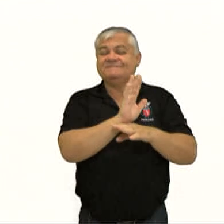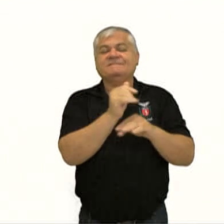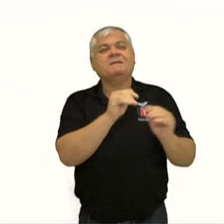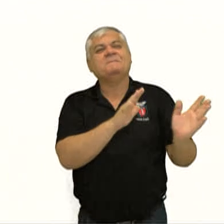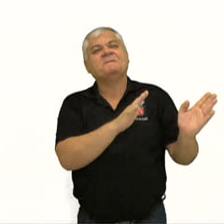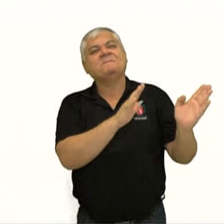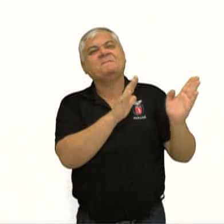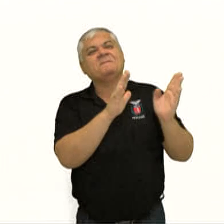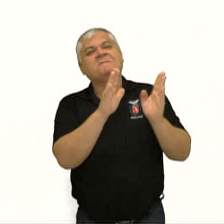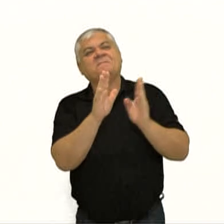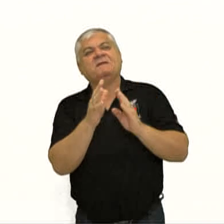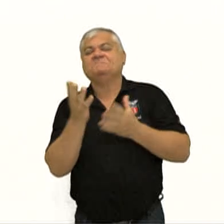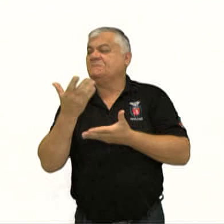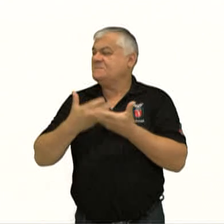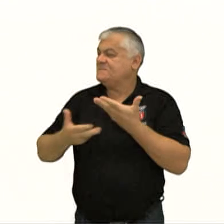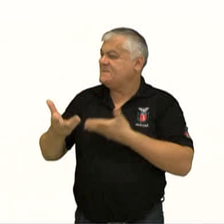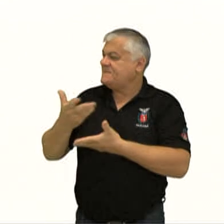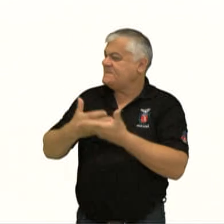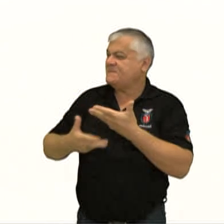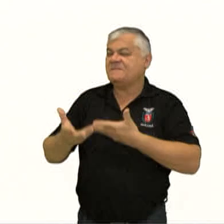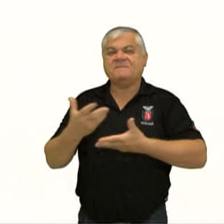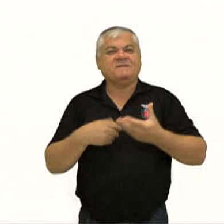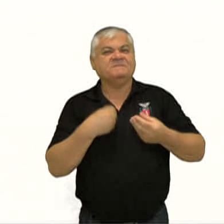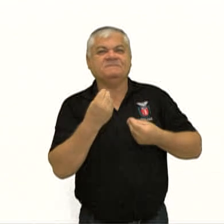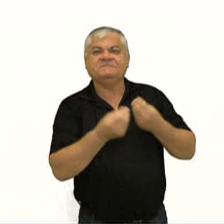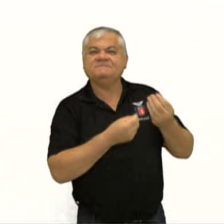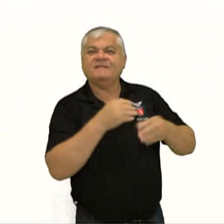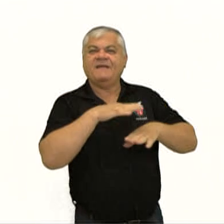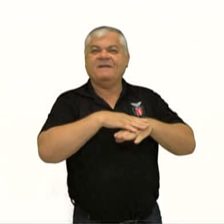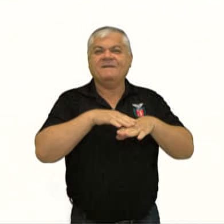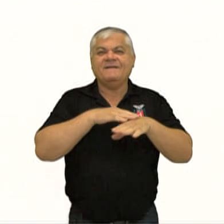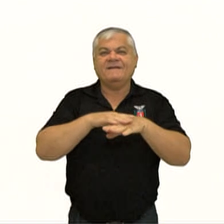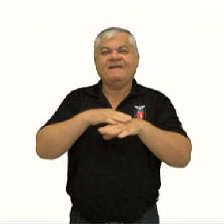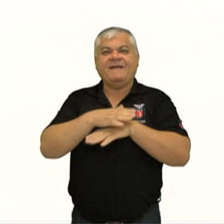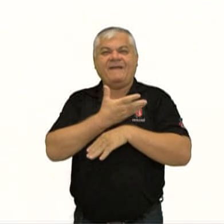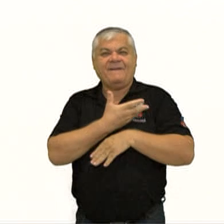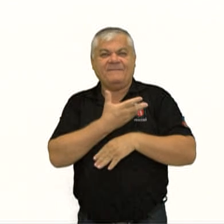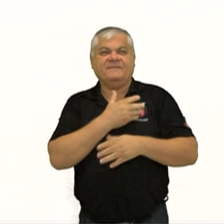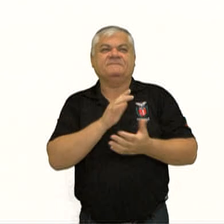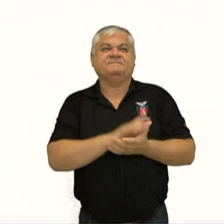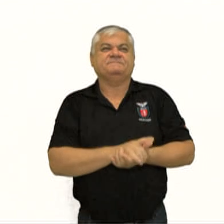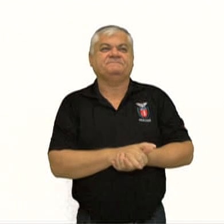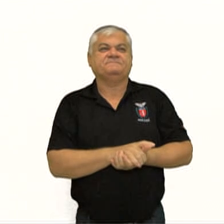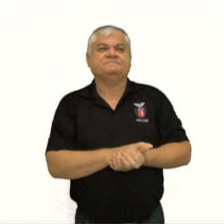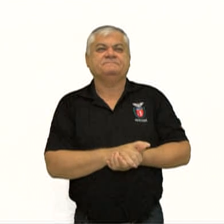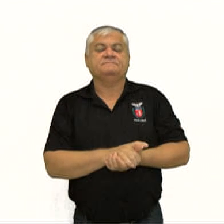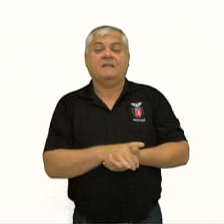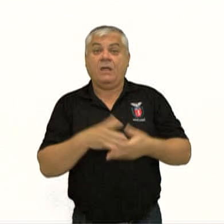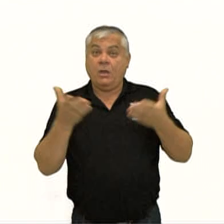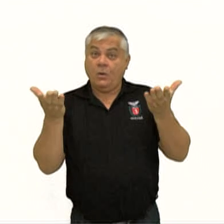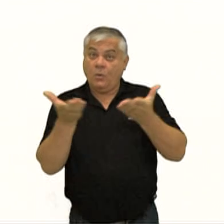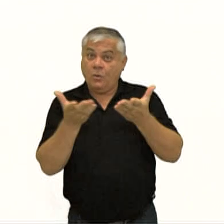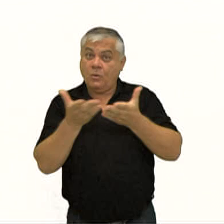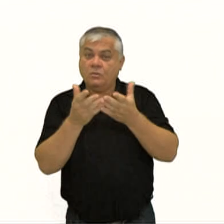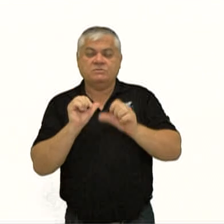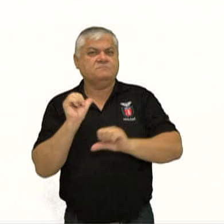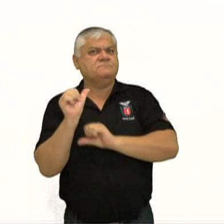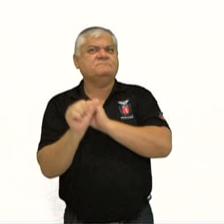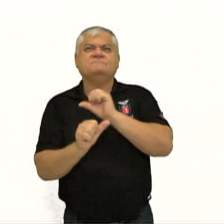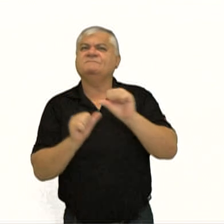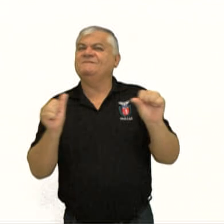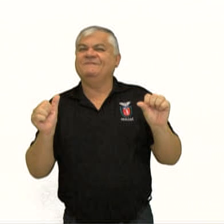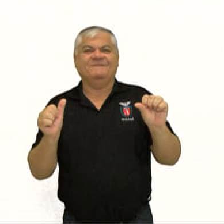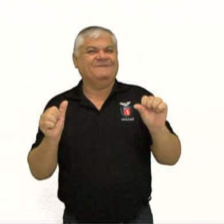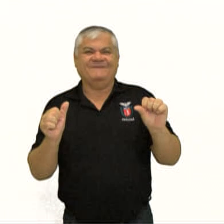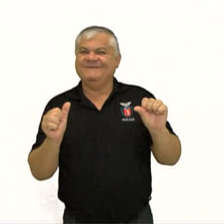a experiência e a imersão que só a grande tela pode nos proporcionar. Hoje em dia, assistir a filmes